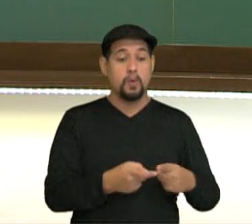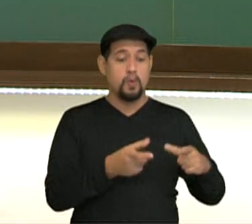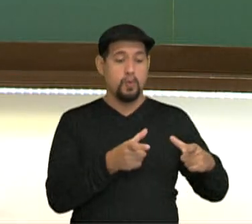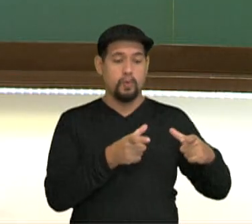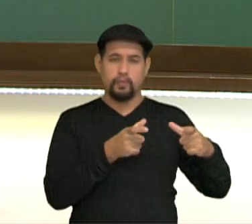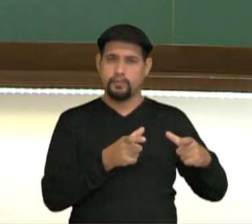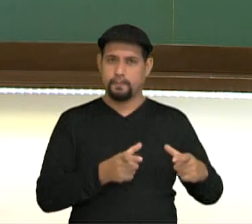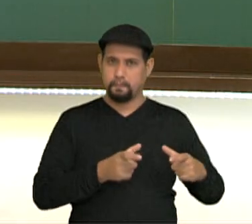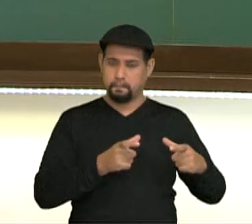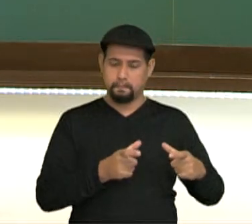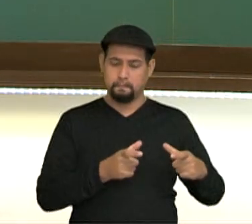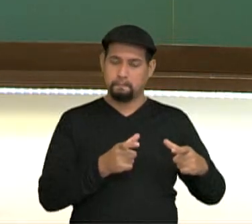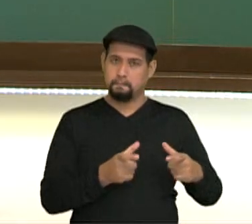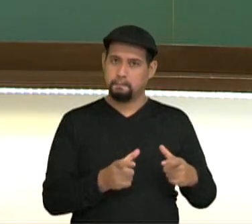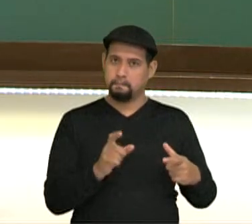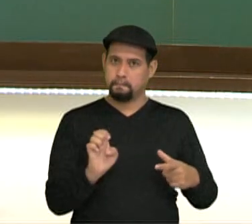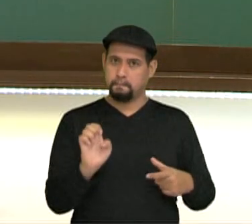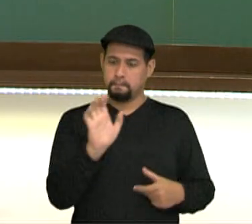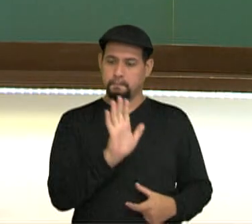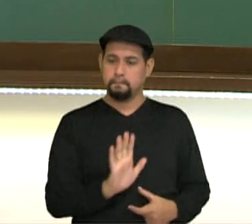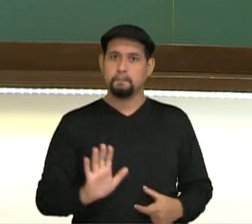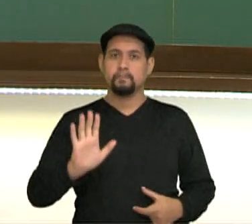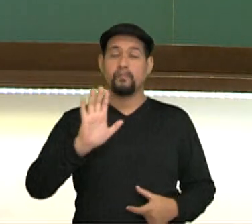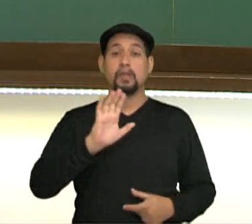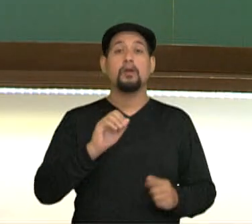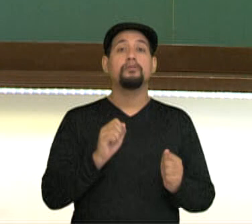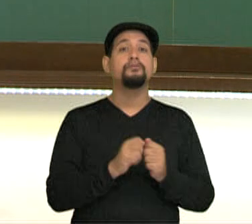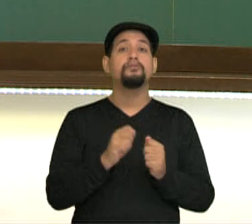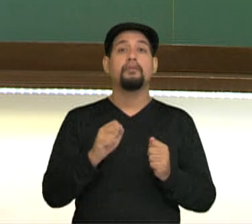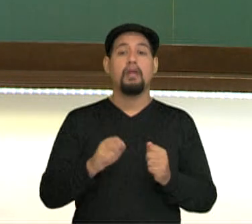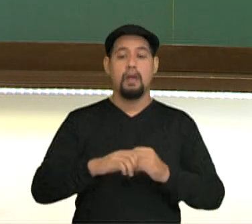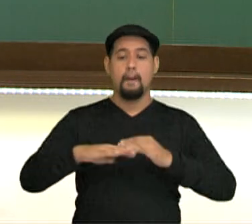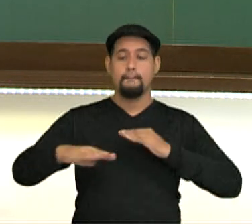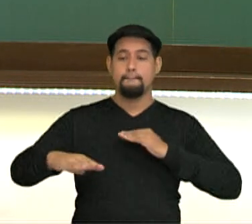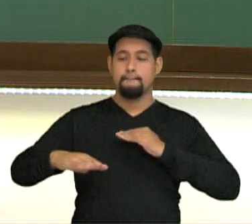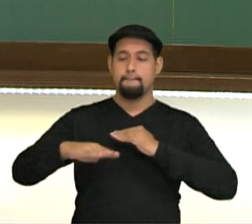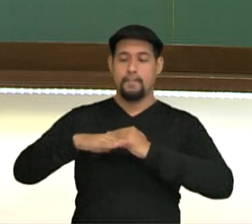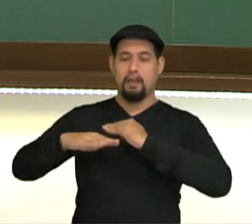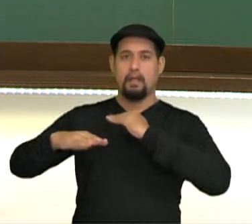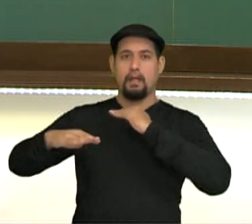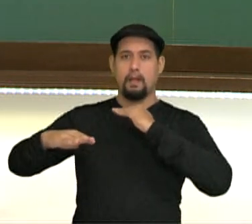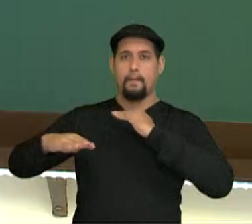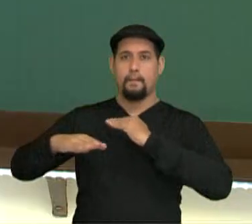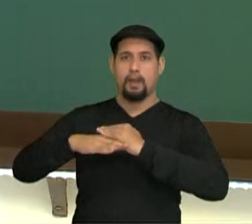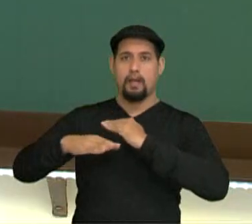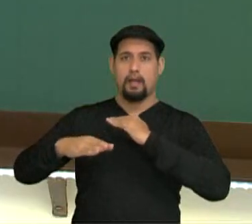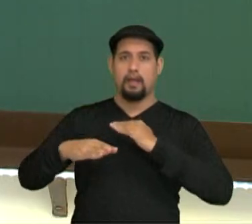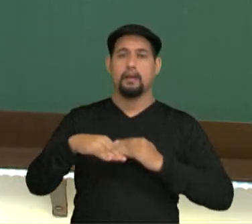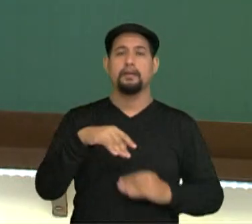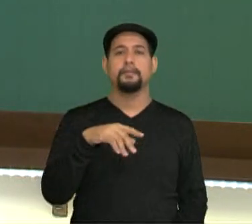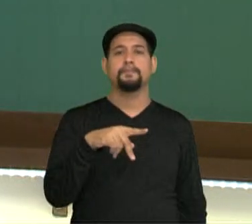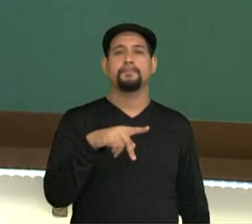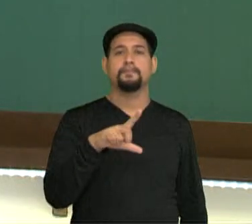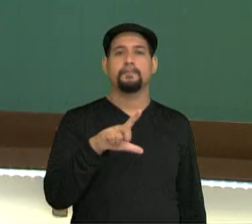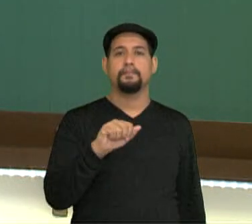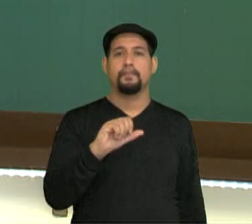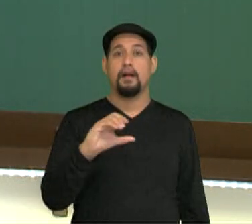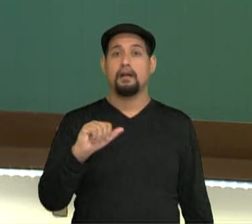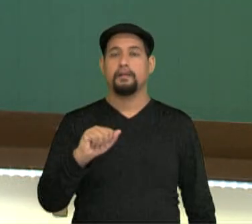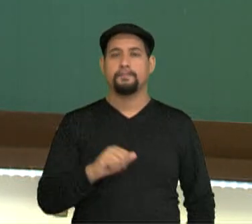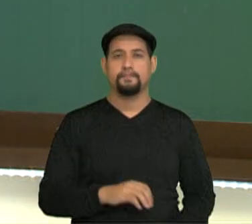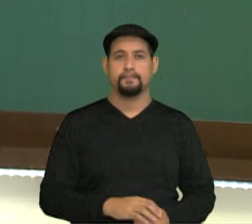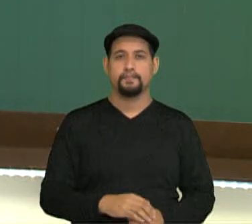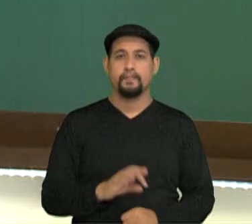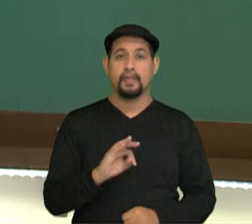desse continente em relação às placas tectônicas e à teoria da deriva continental. Talvez você não se lembre,